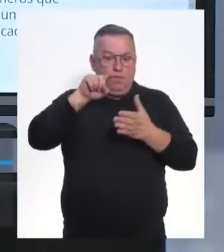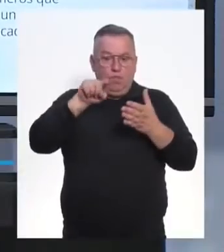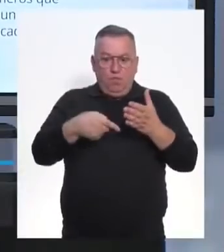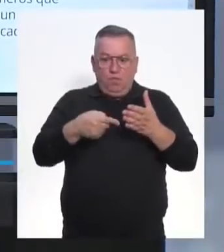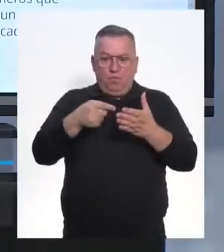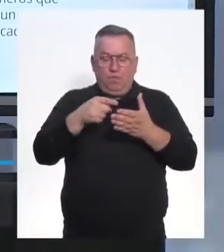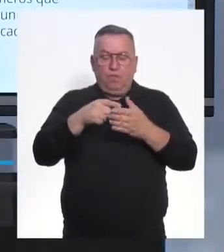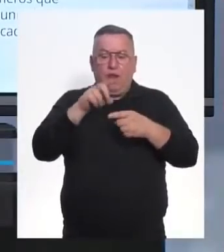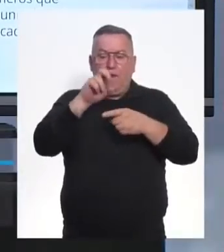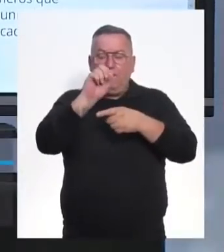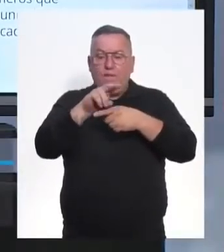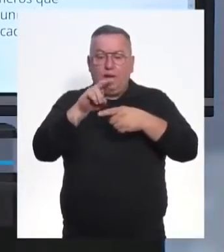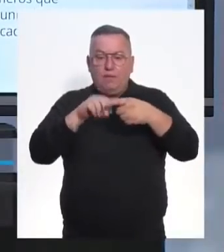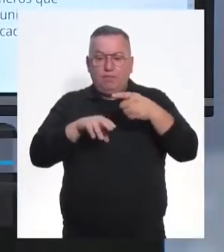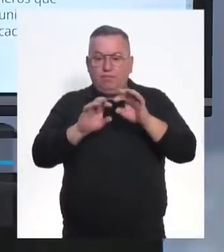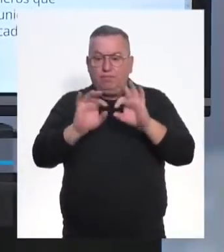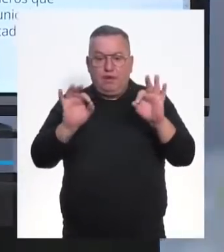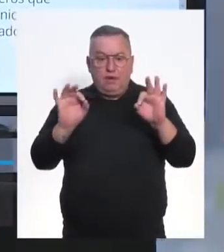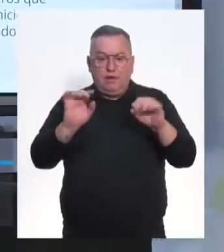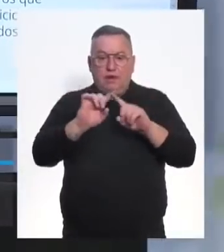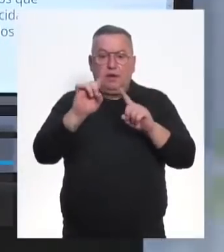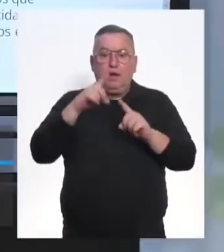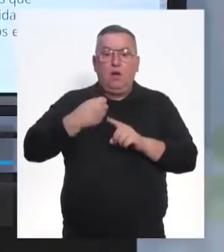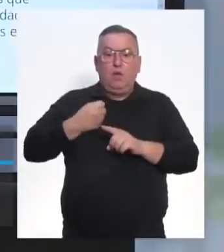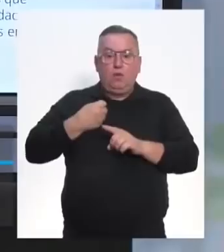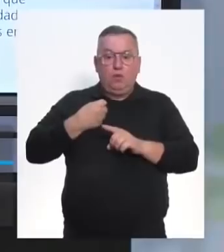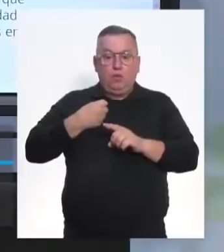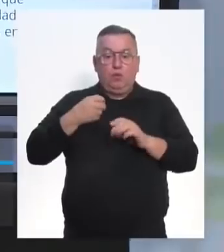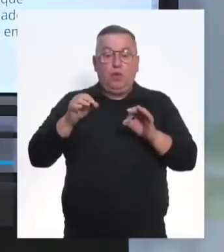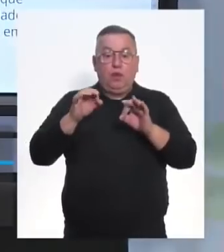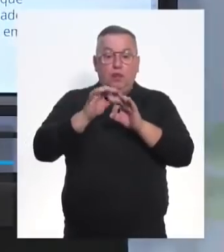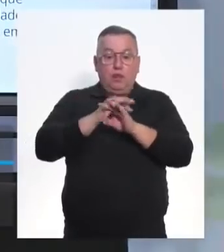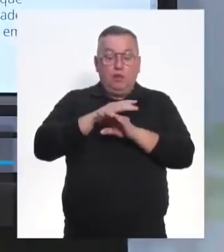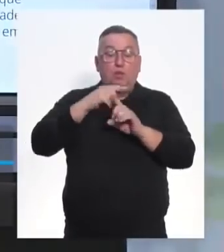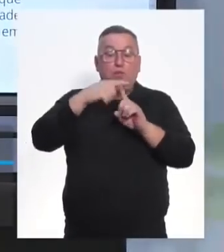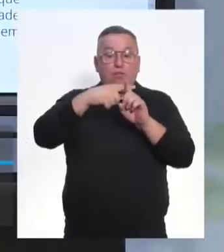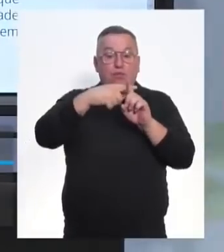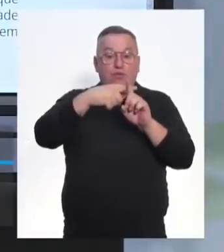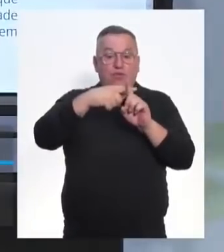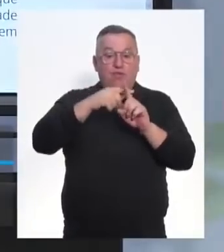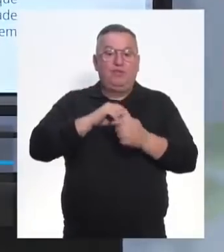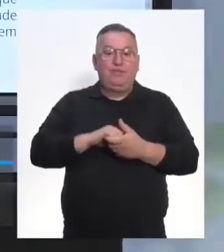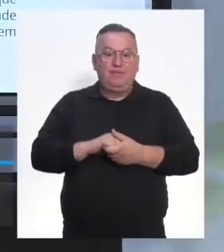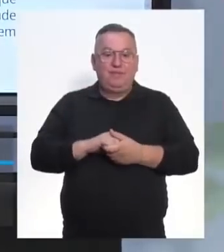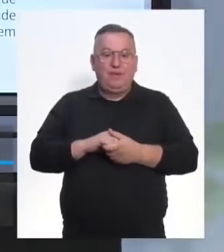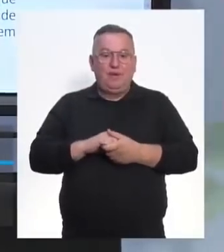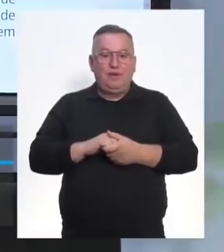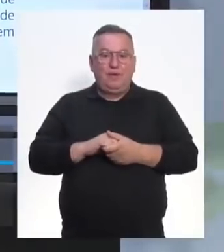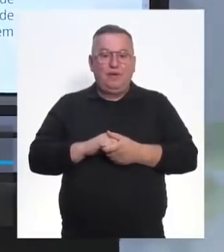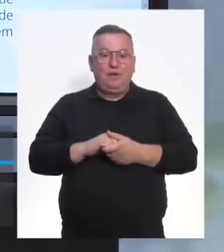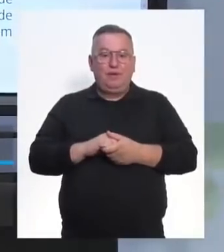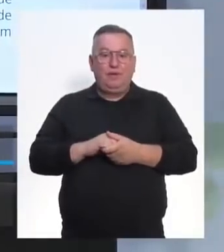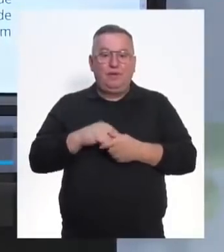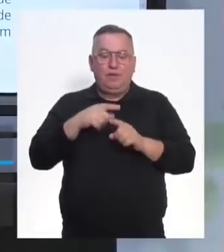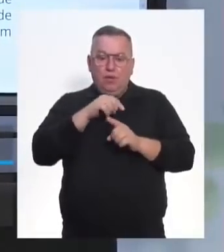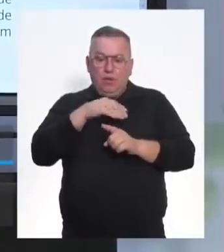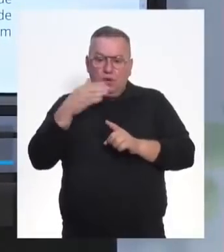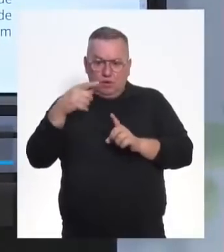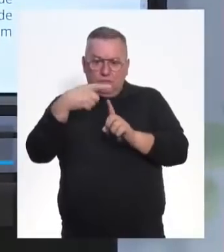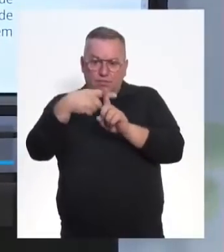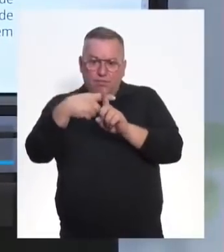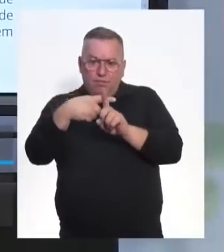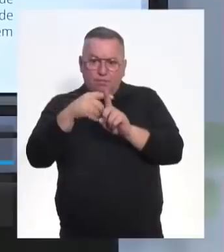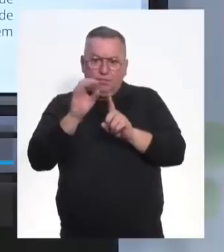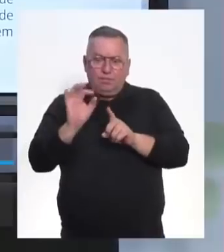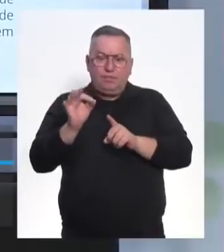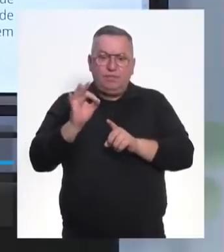tem fração, não tem nada, né? Isso. É um número inteiro positivo. Então, ele está aqui do lado positivo, digamos assim,